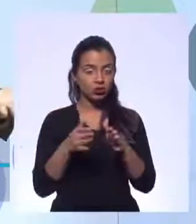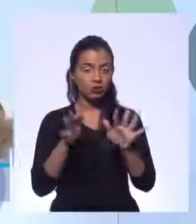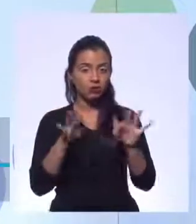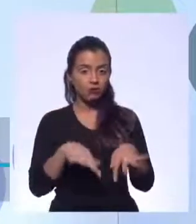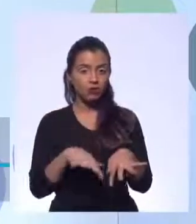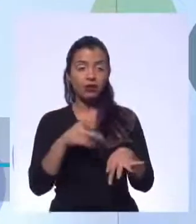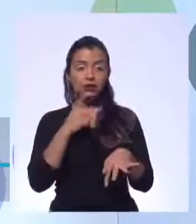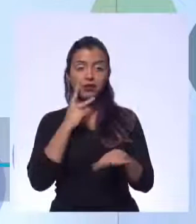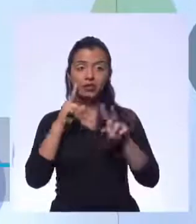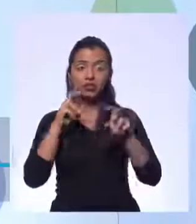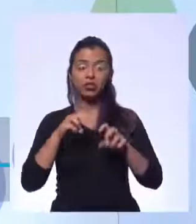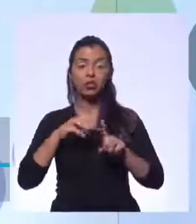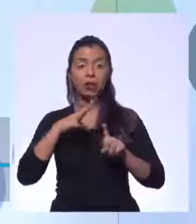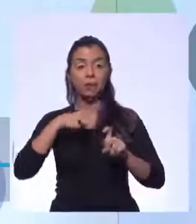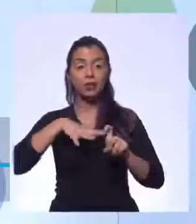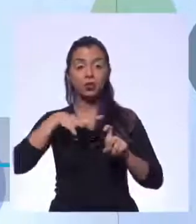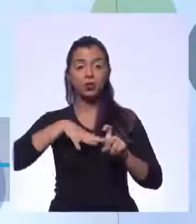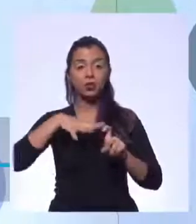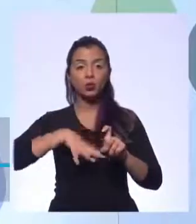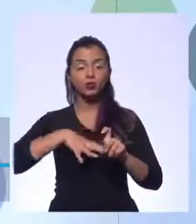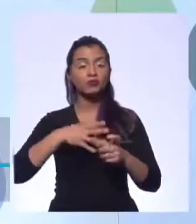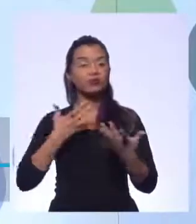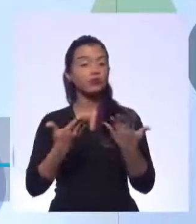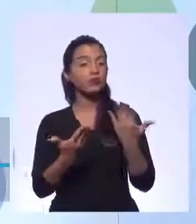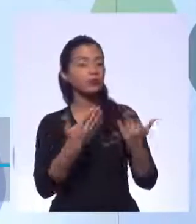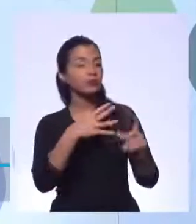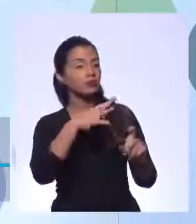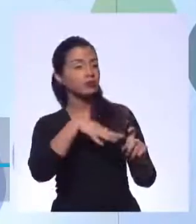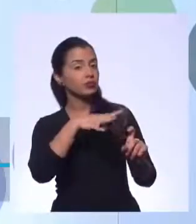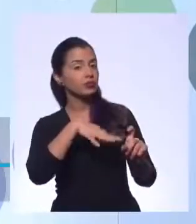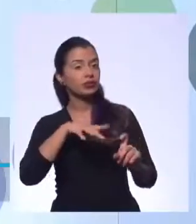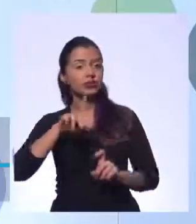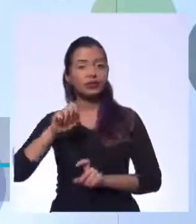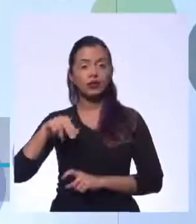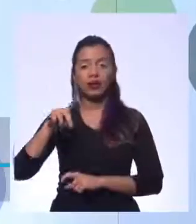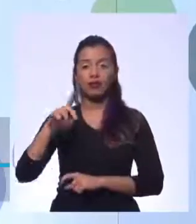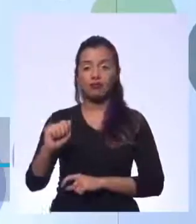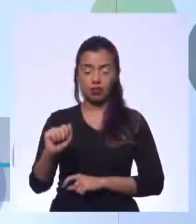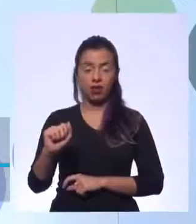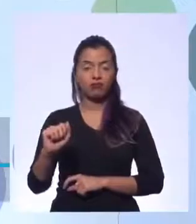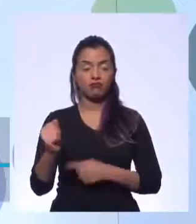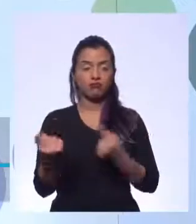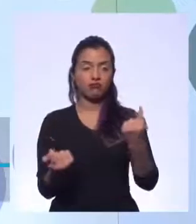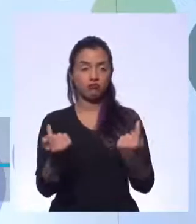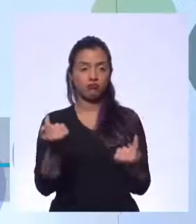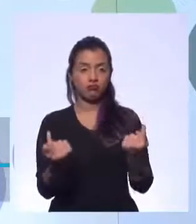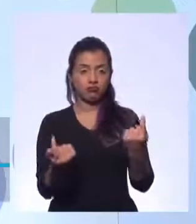gênero mito. E aí a gente quer comparar mito com lenda. Presta bem atenção aqui.